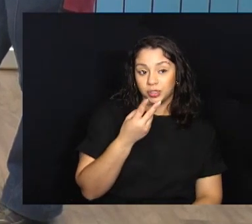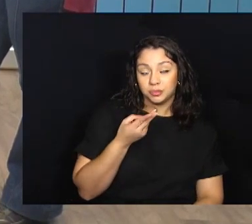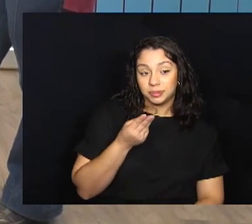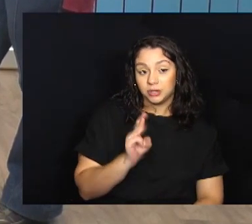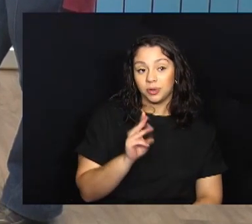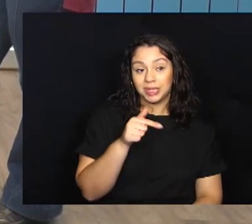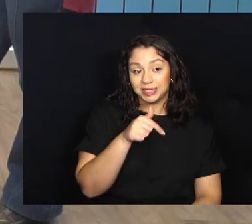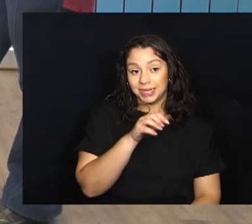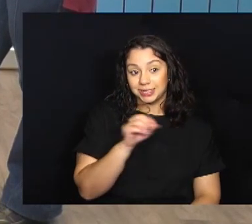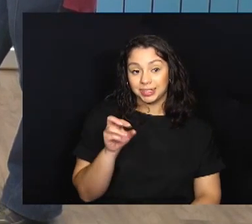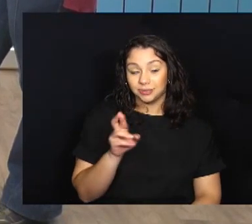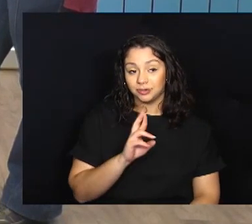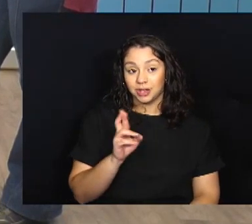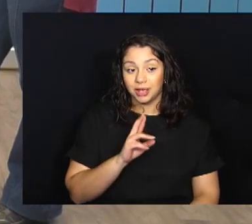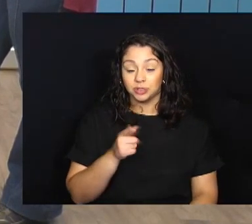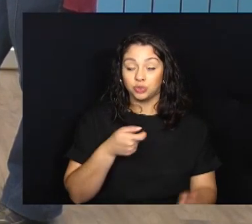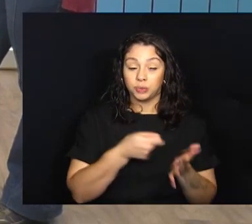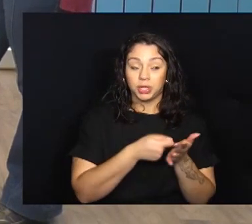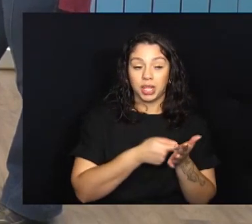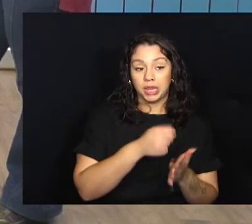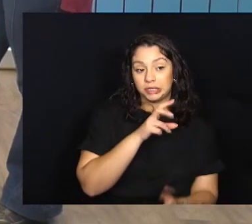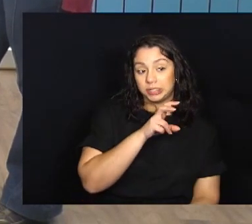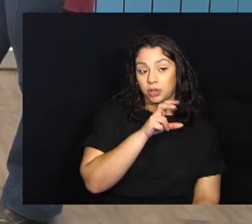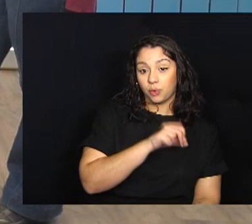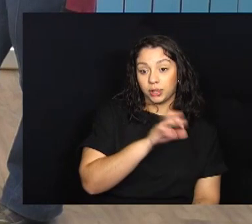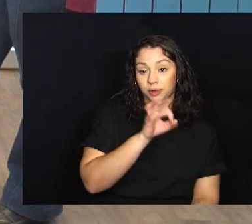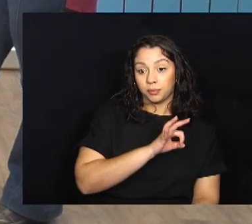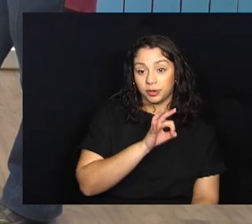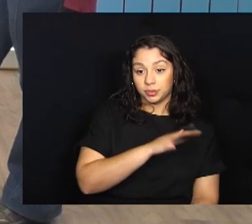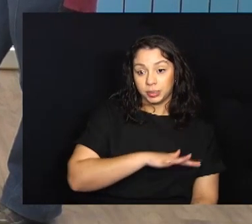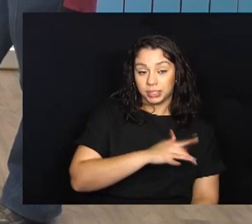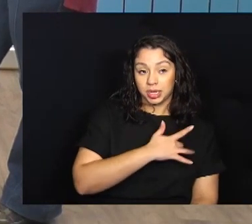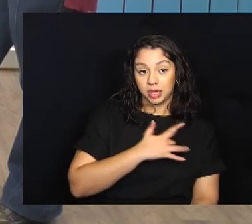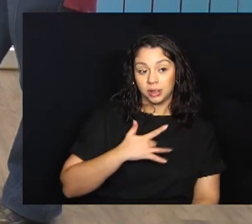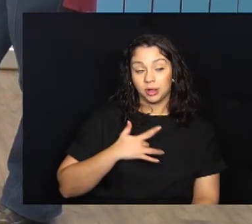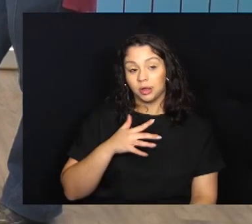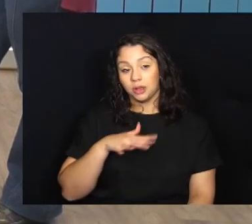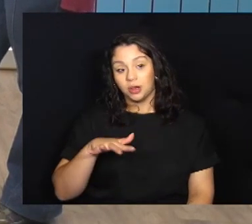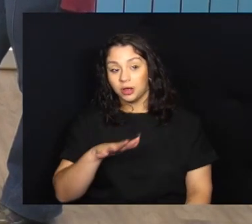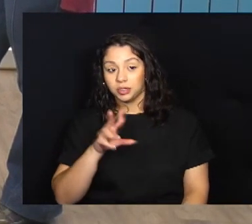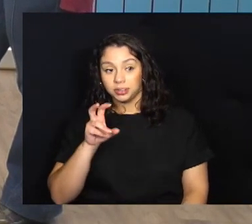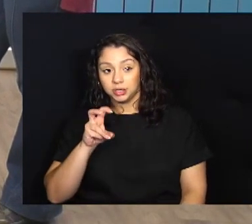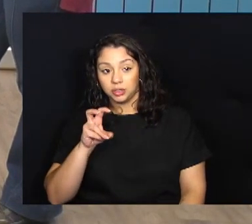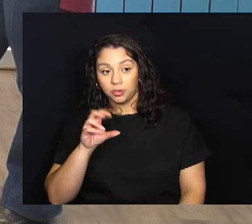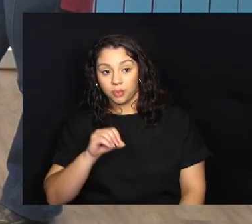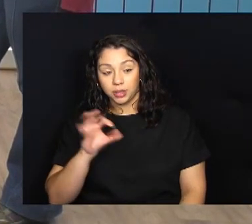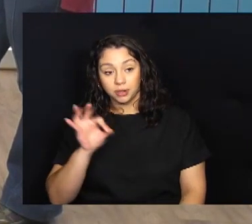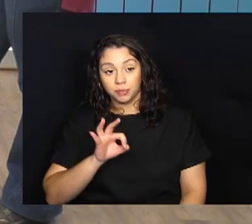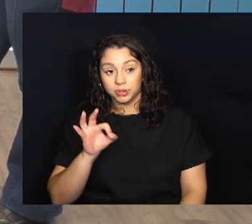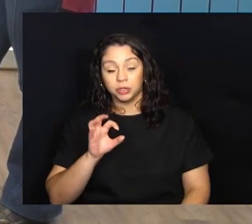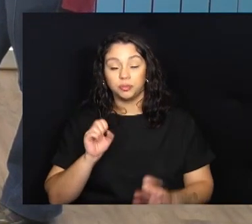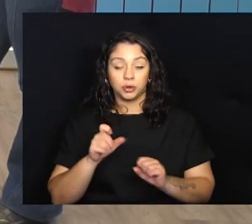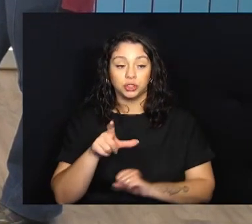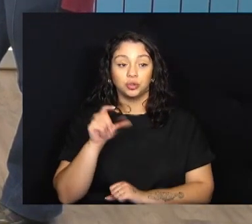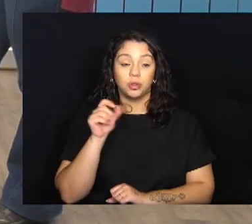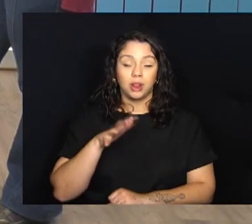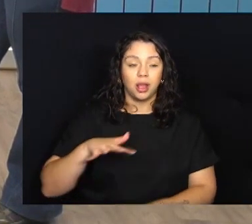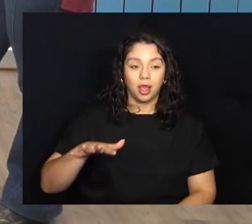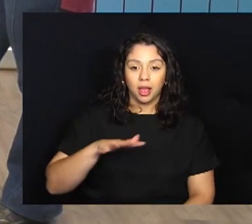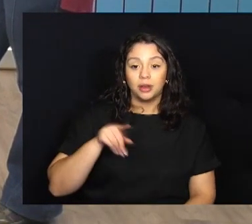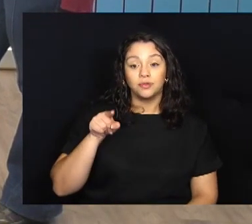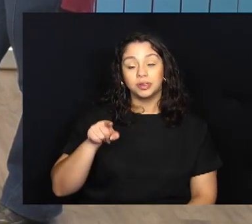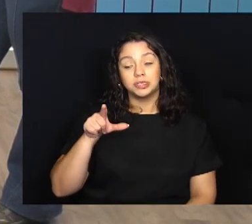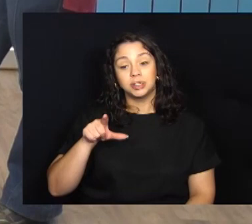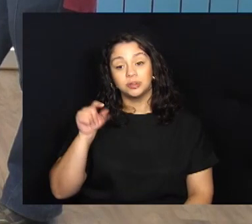R$2.700.000, obrigatoriamente 50% para a área da saúde, e as outras 50% vocês puderam escolher áreas. Você escolheu residência